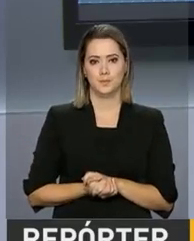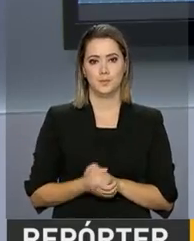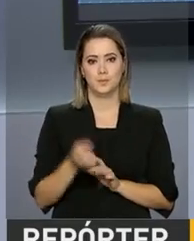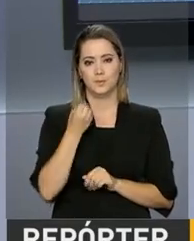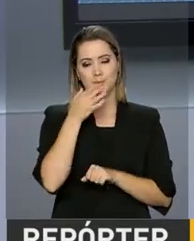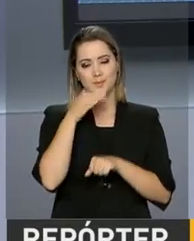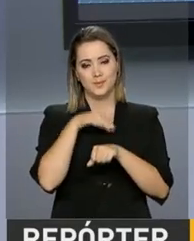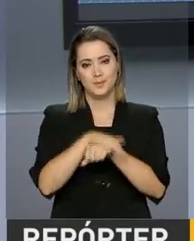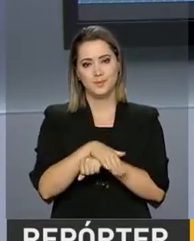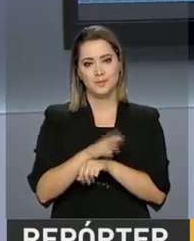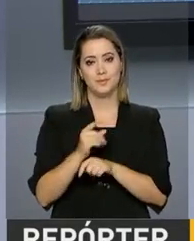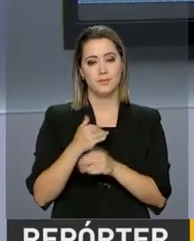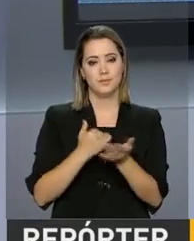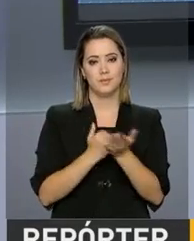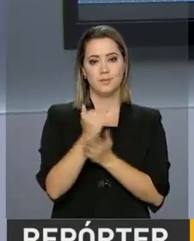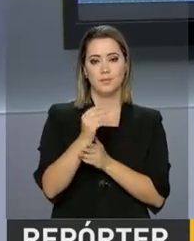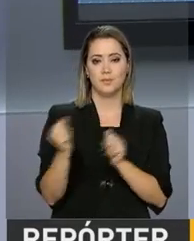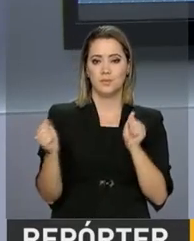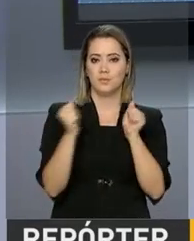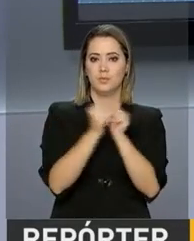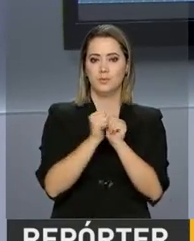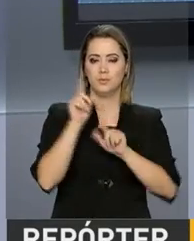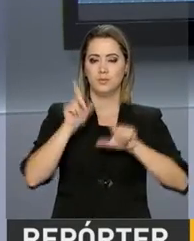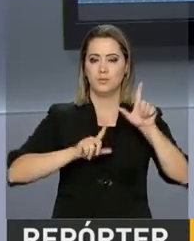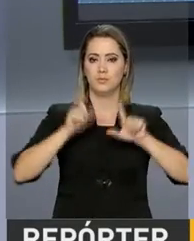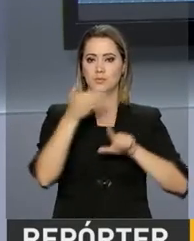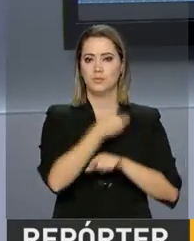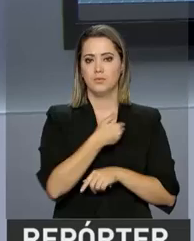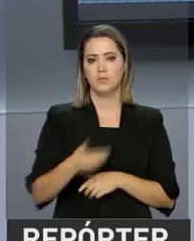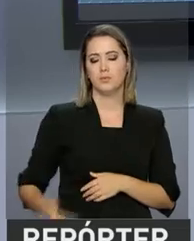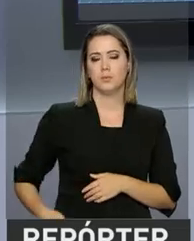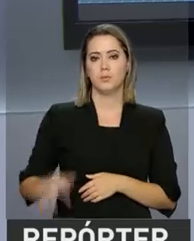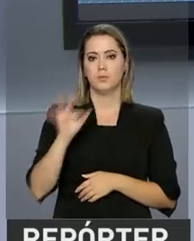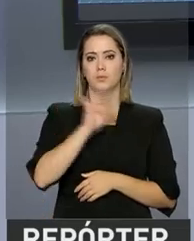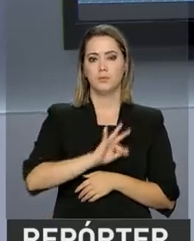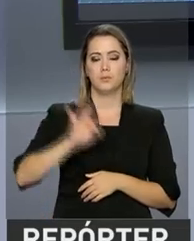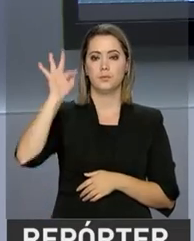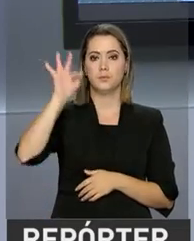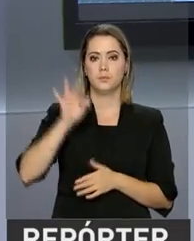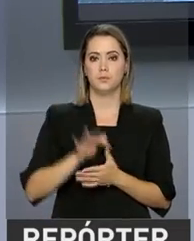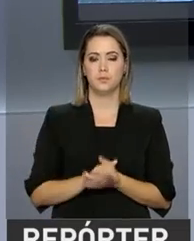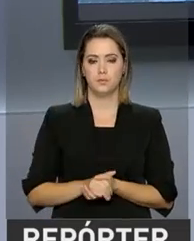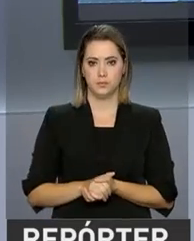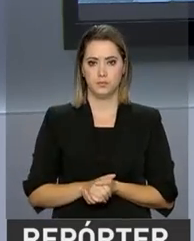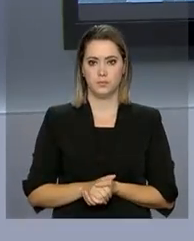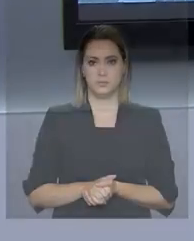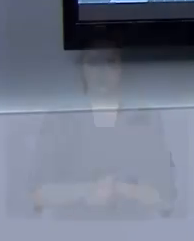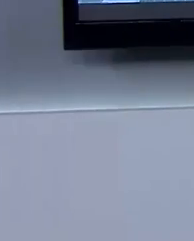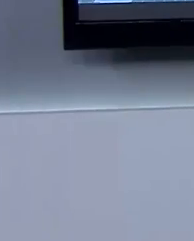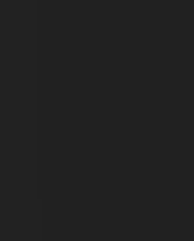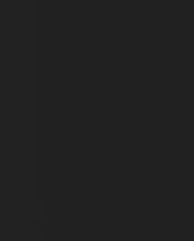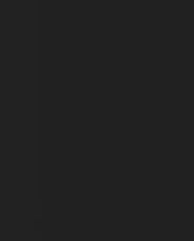sociais uma ótima noite para você continue com a gente aqui na NBR a TV do Governo